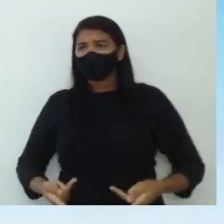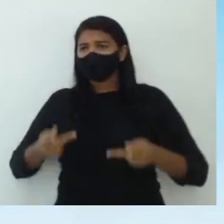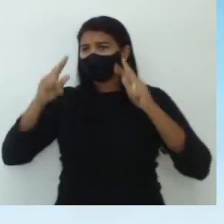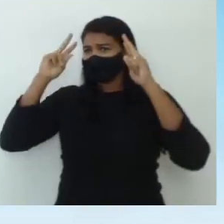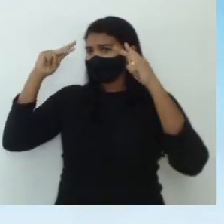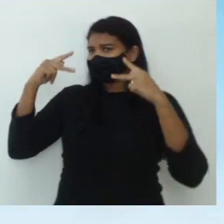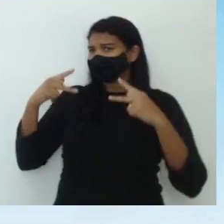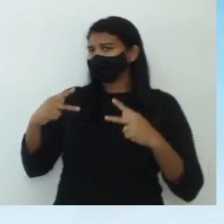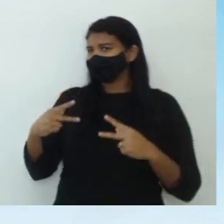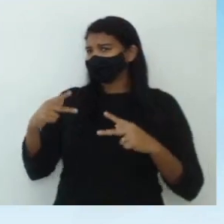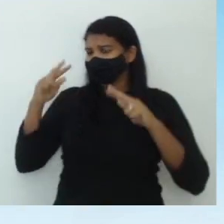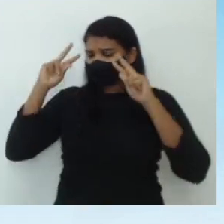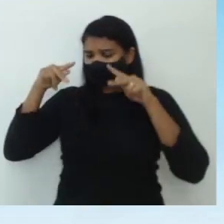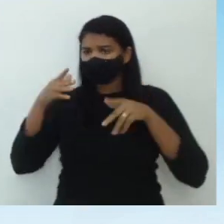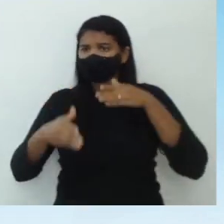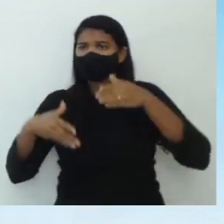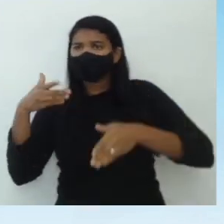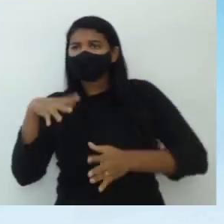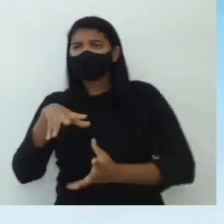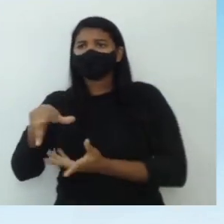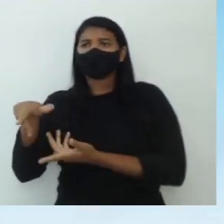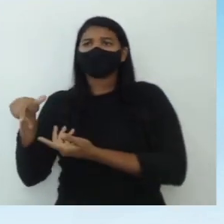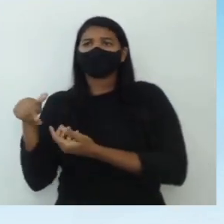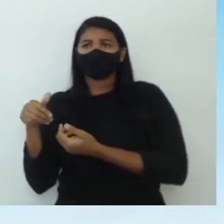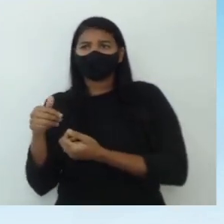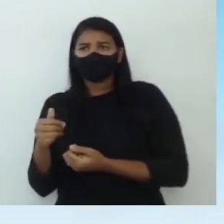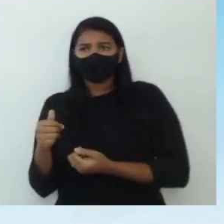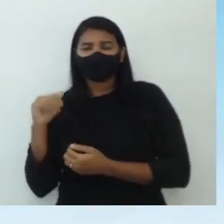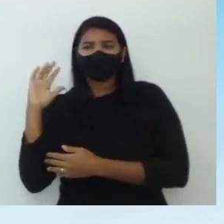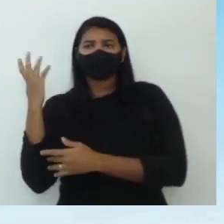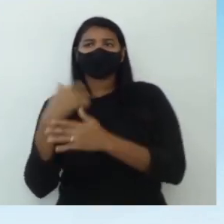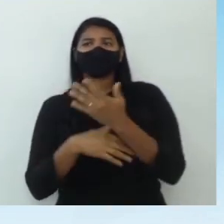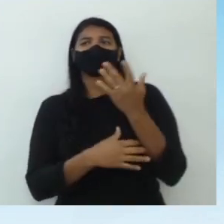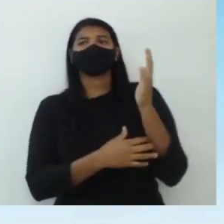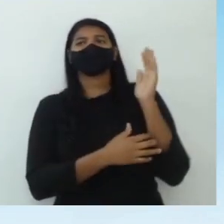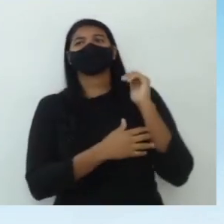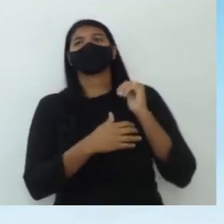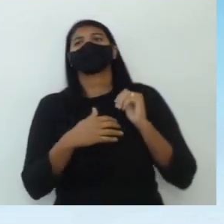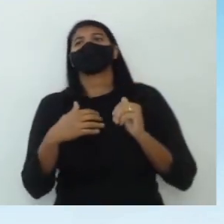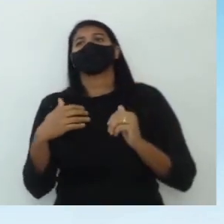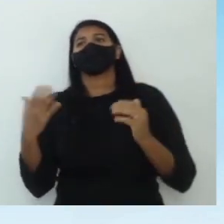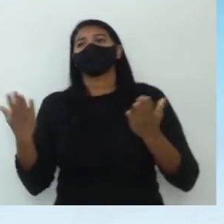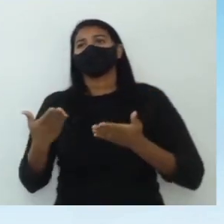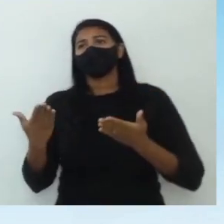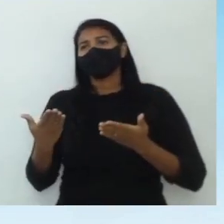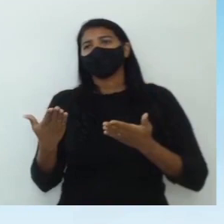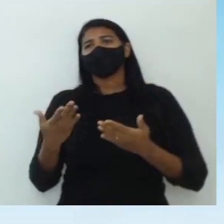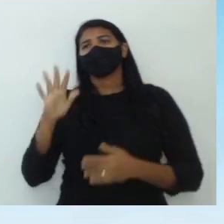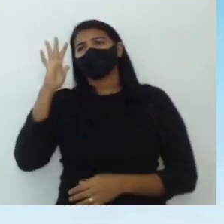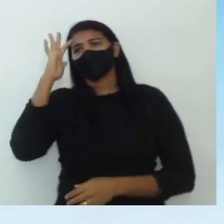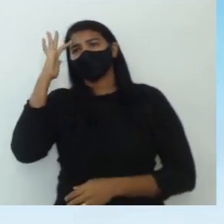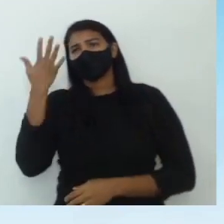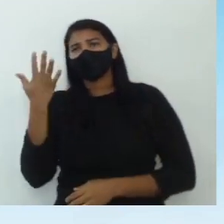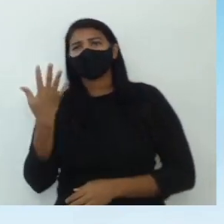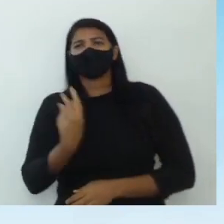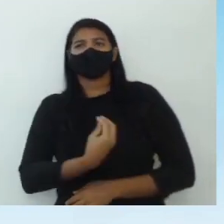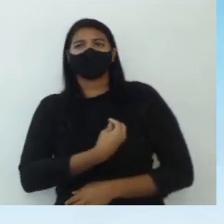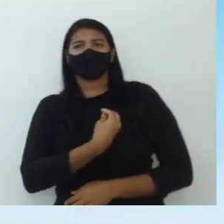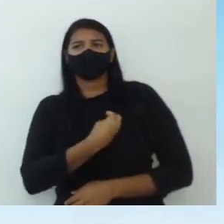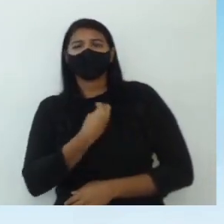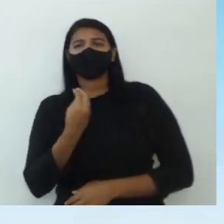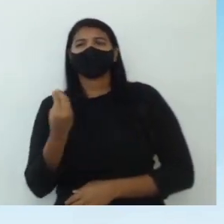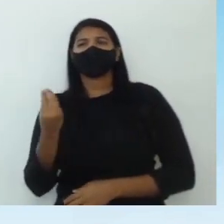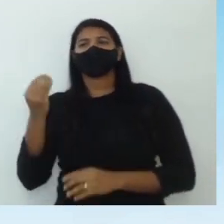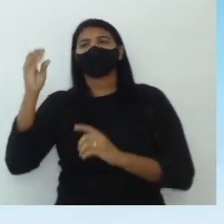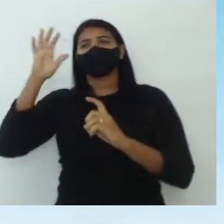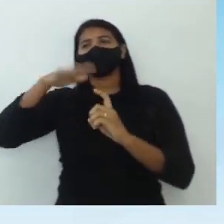como participante do meio ambiente, porque muitas das nossas decisões, muitas das nossas